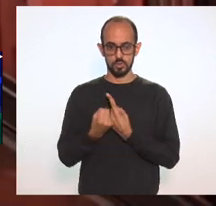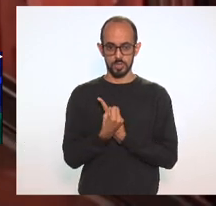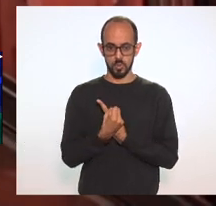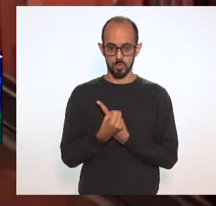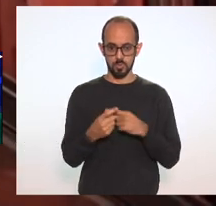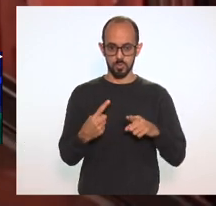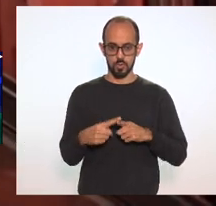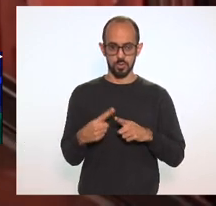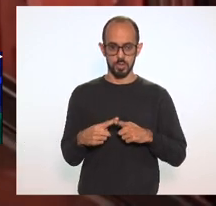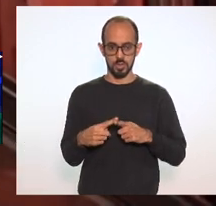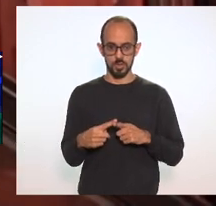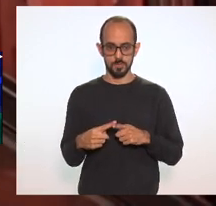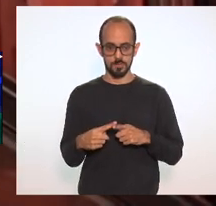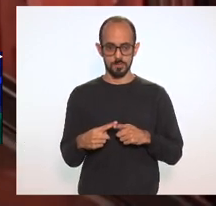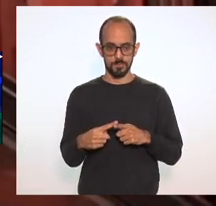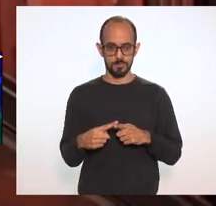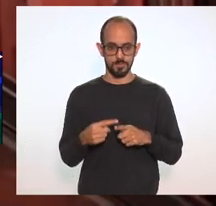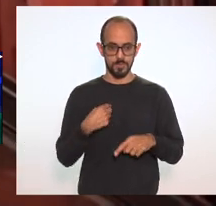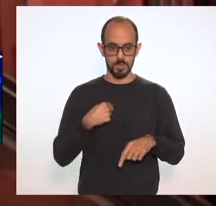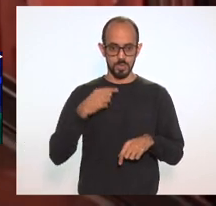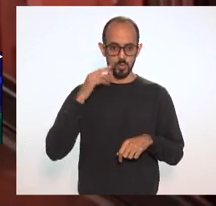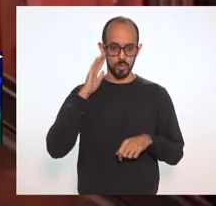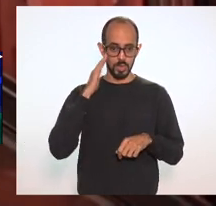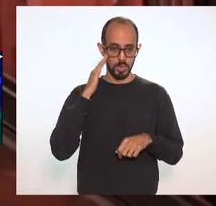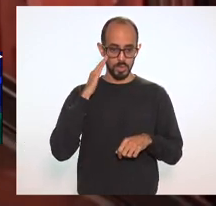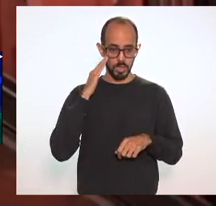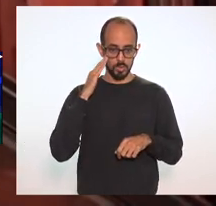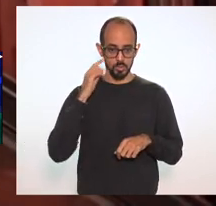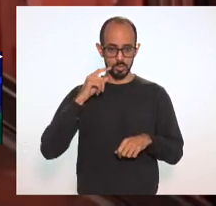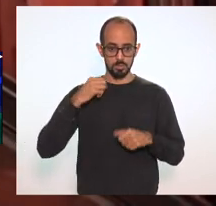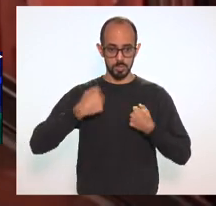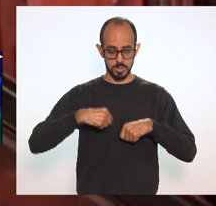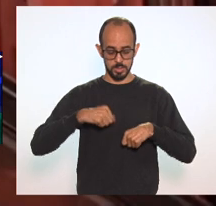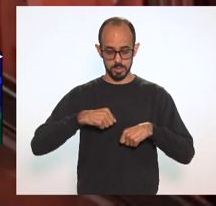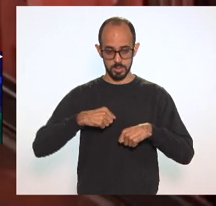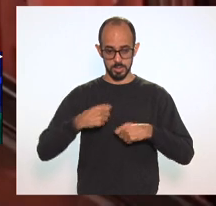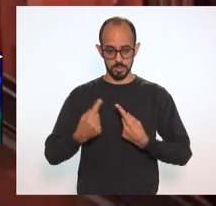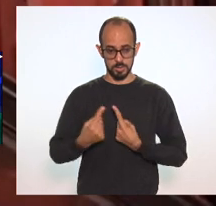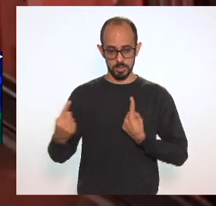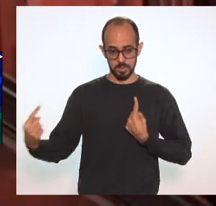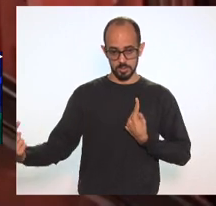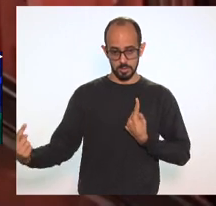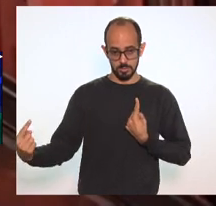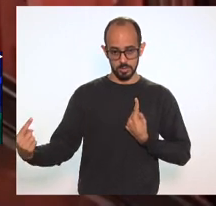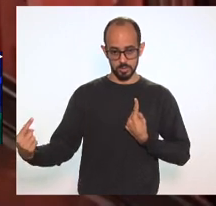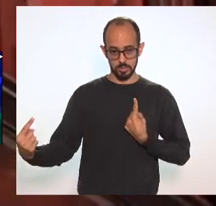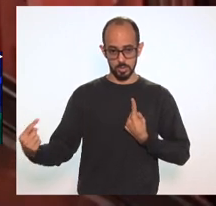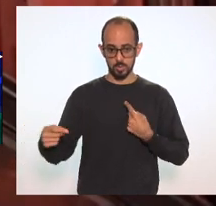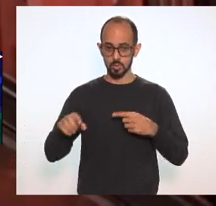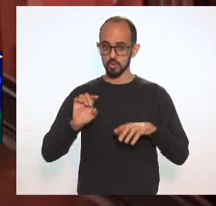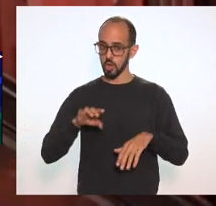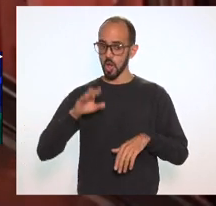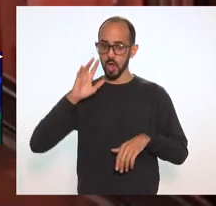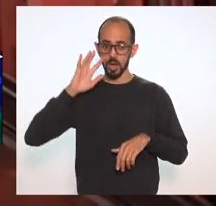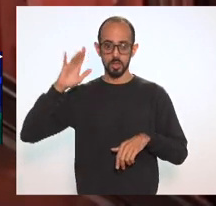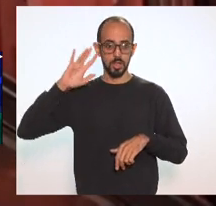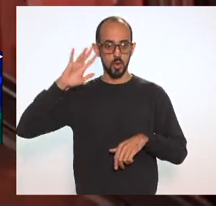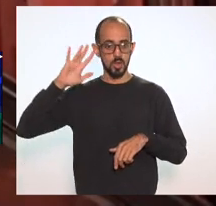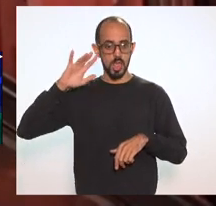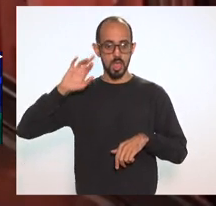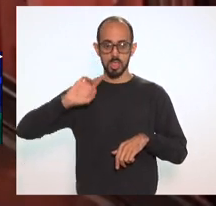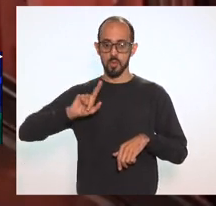porque eu entendo que tem que ter o distanciamento social mas não só na teoria também na prática